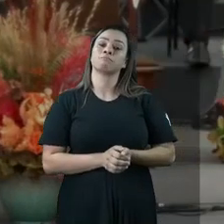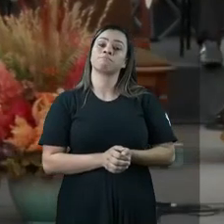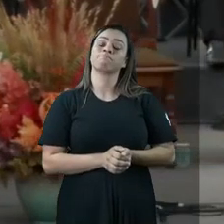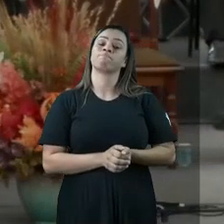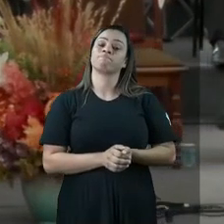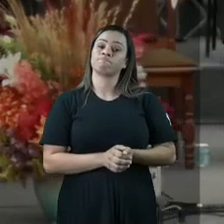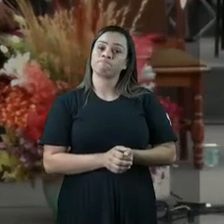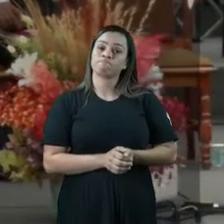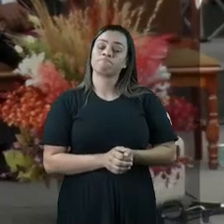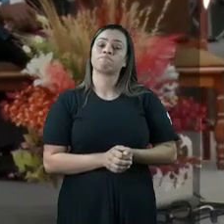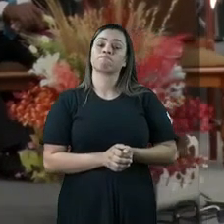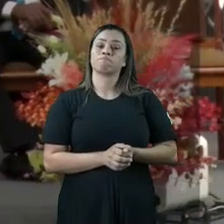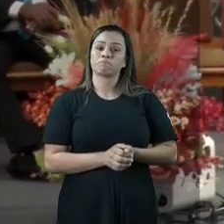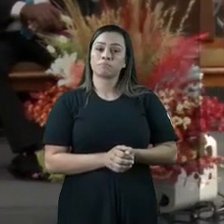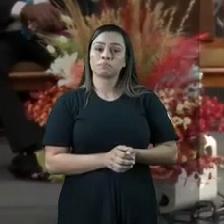Sim.